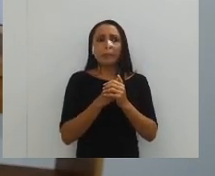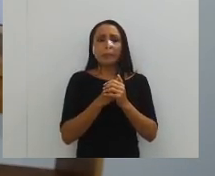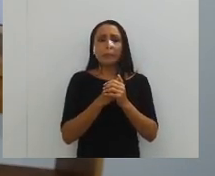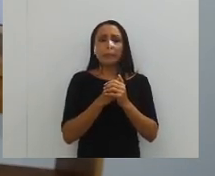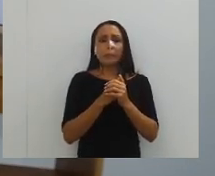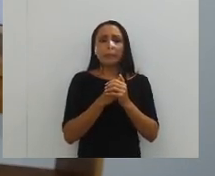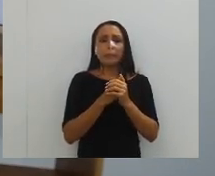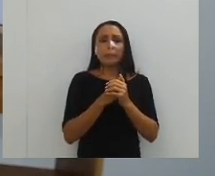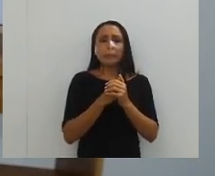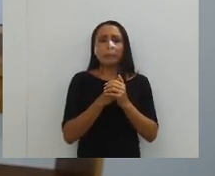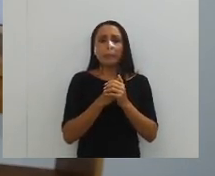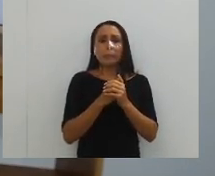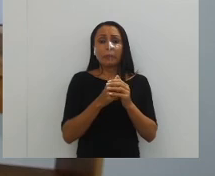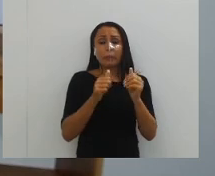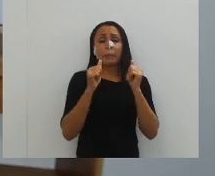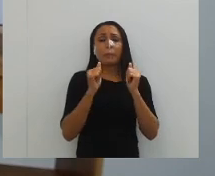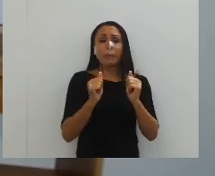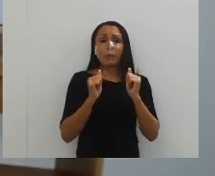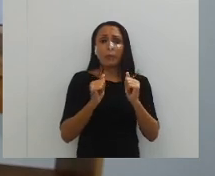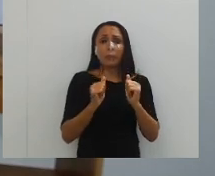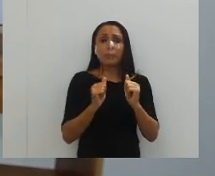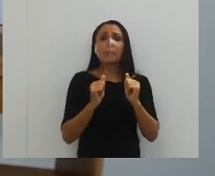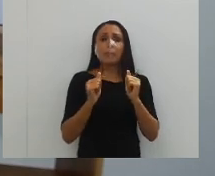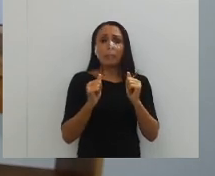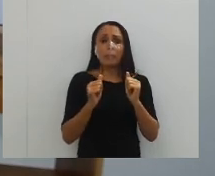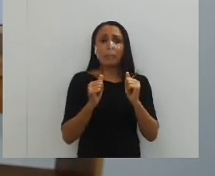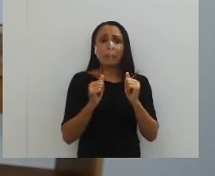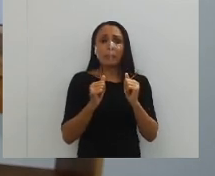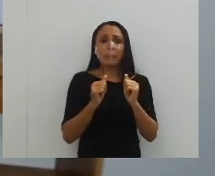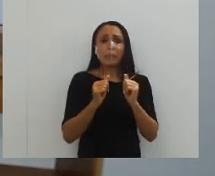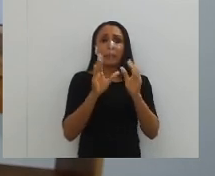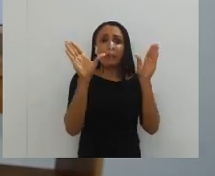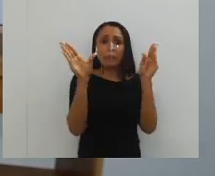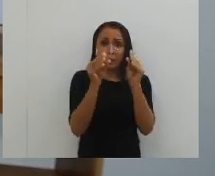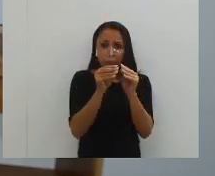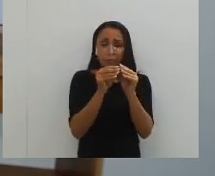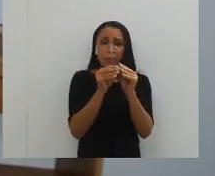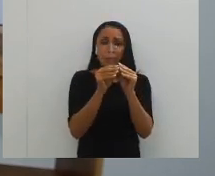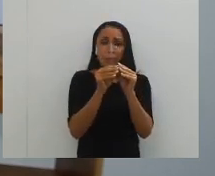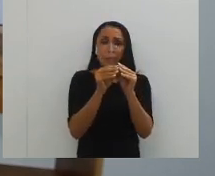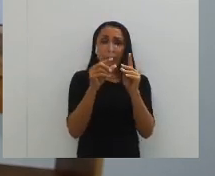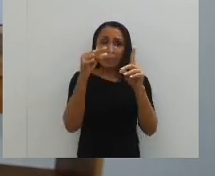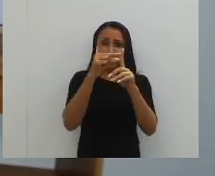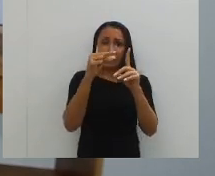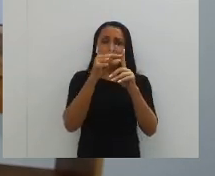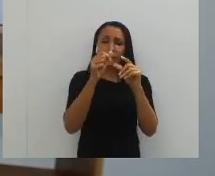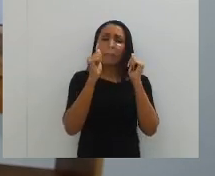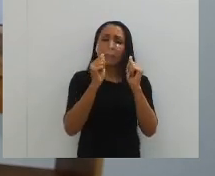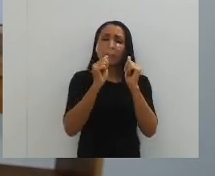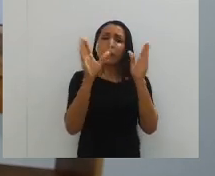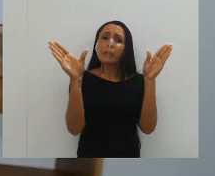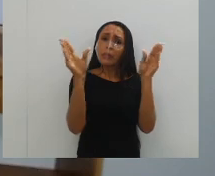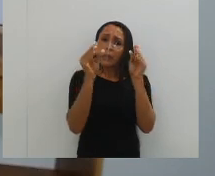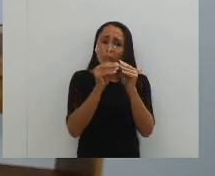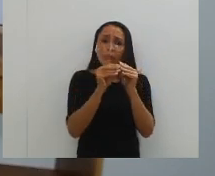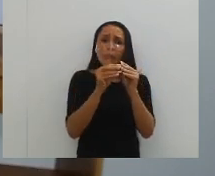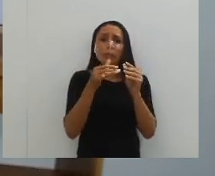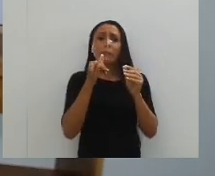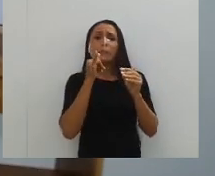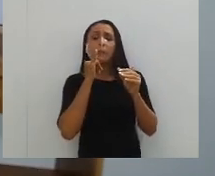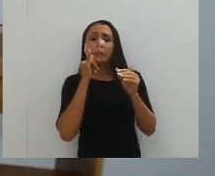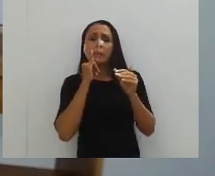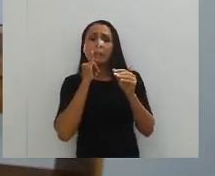pode ser abreviada. Você pode abreviar isso aqui. Por